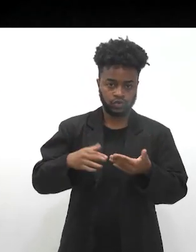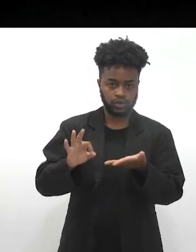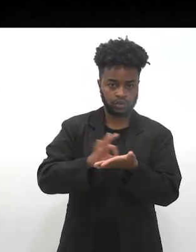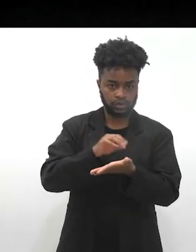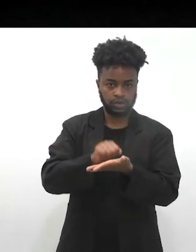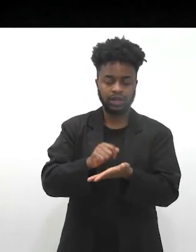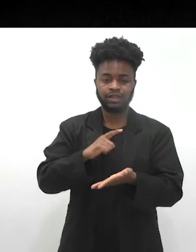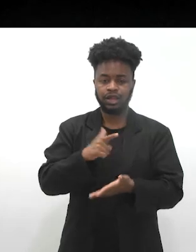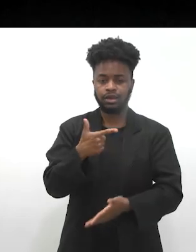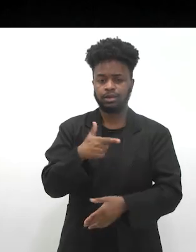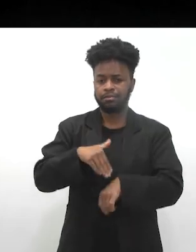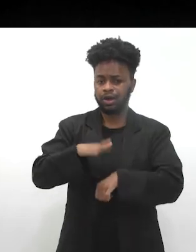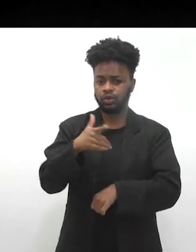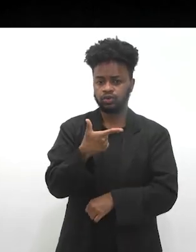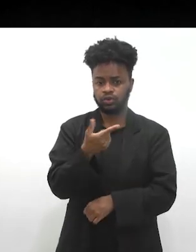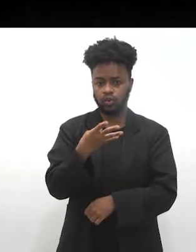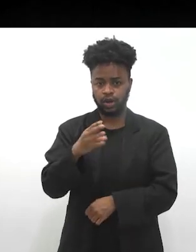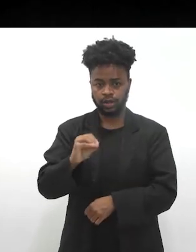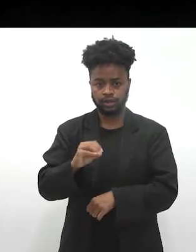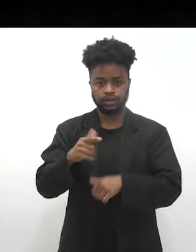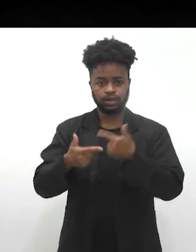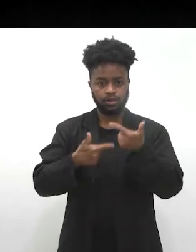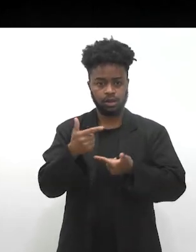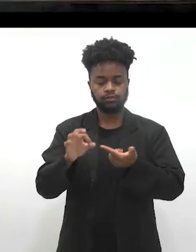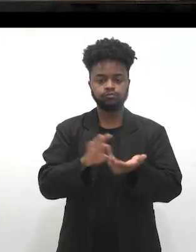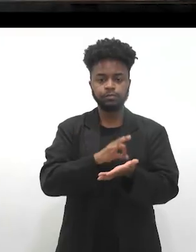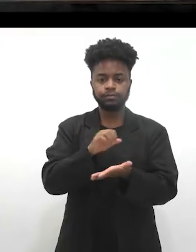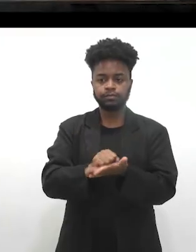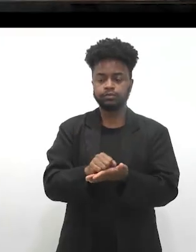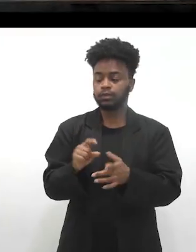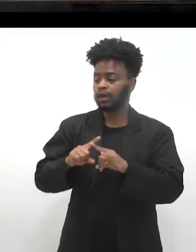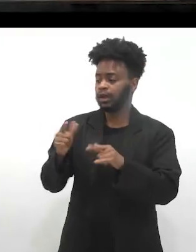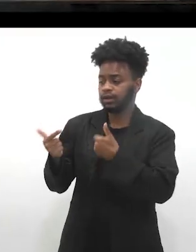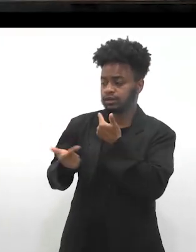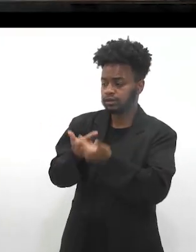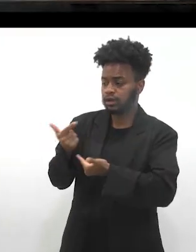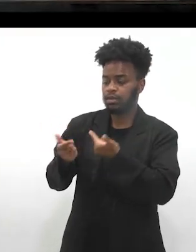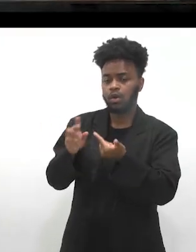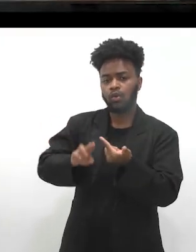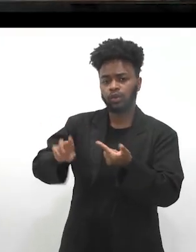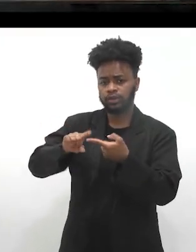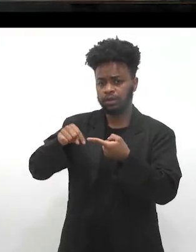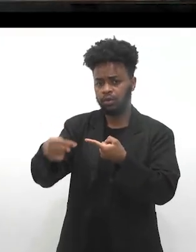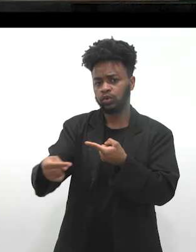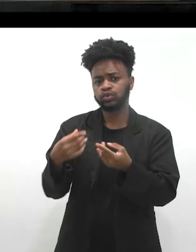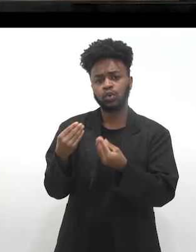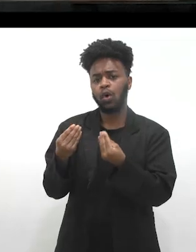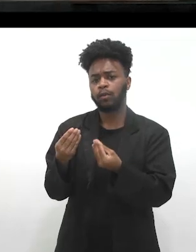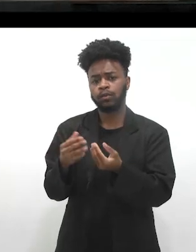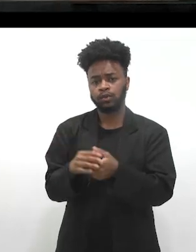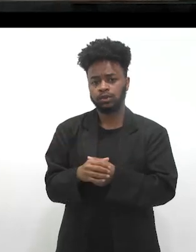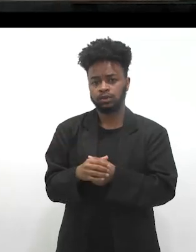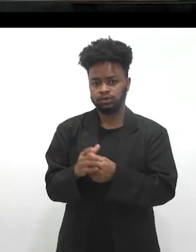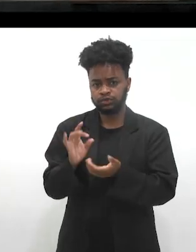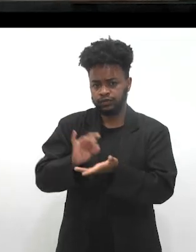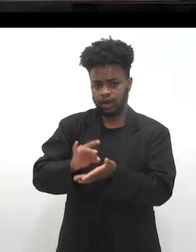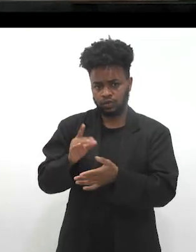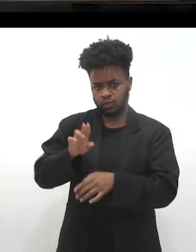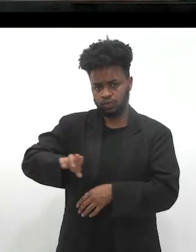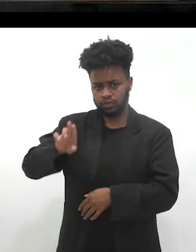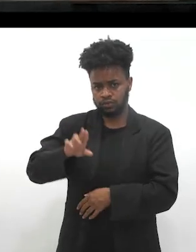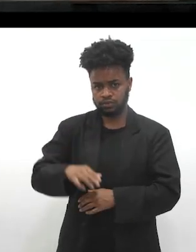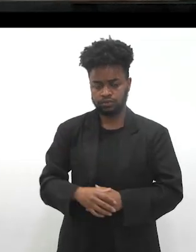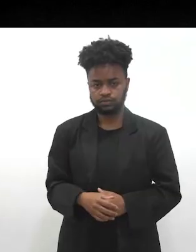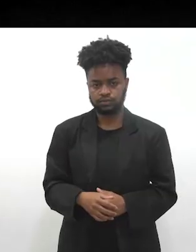as inscrições, tivemos mais de 240 trabalhos inscritos. E esses trabalhos, eles são utilizados depois, enfim, na prática,